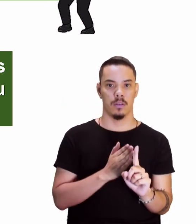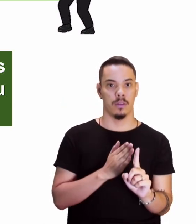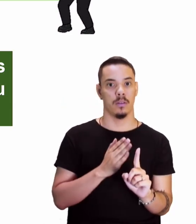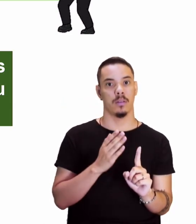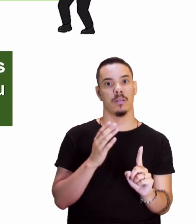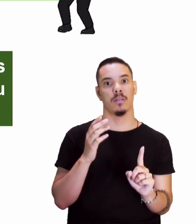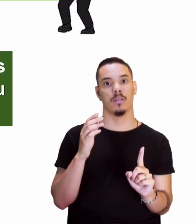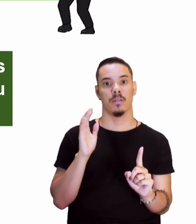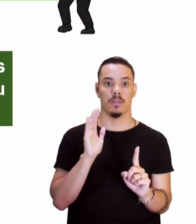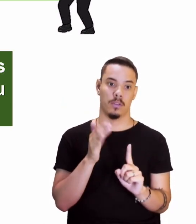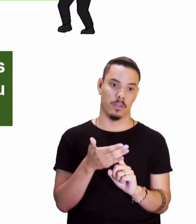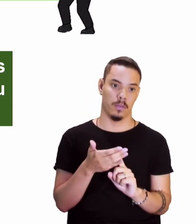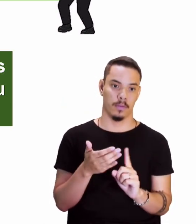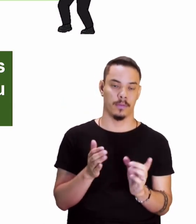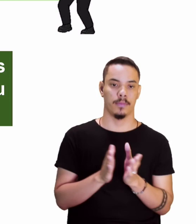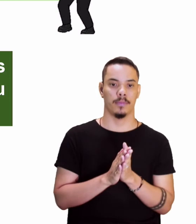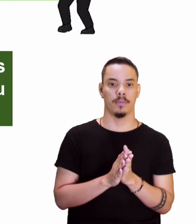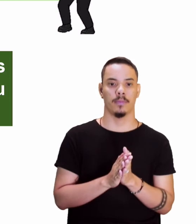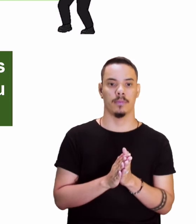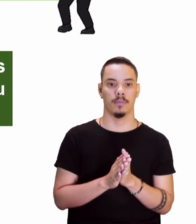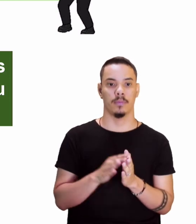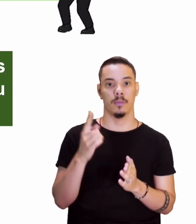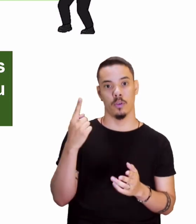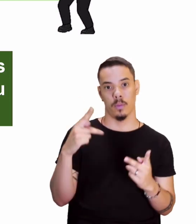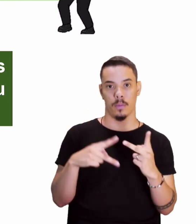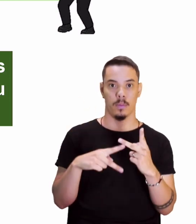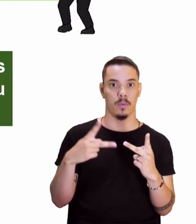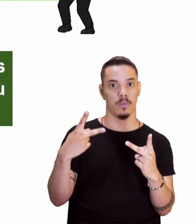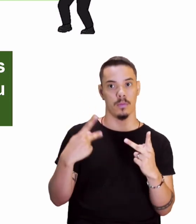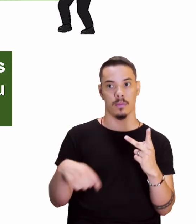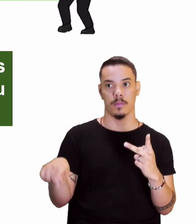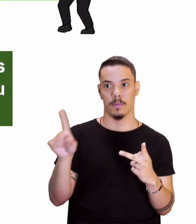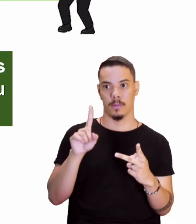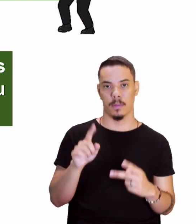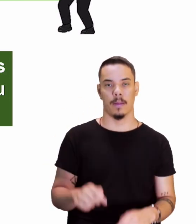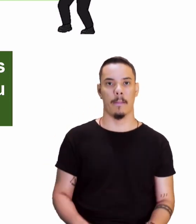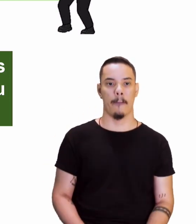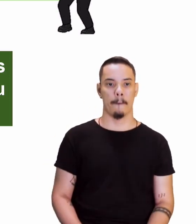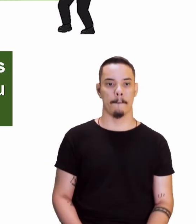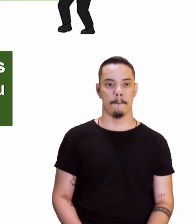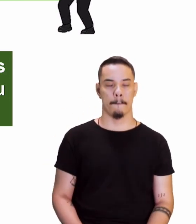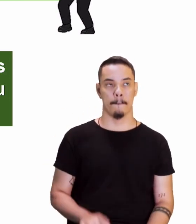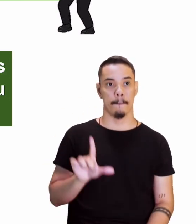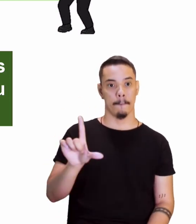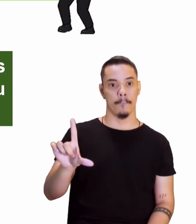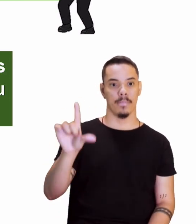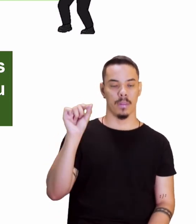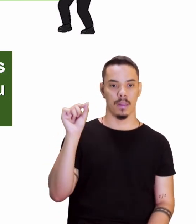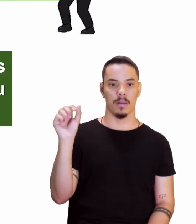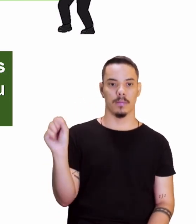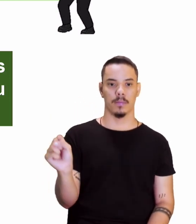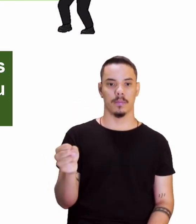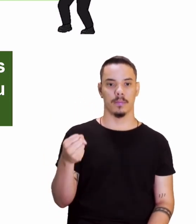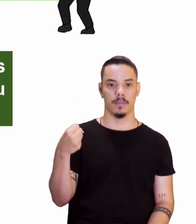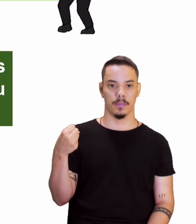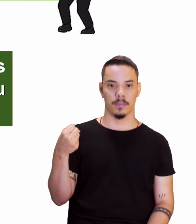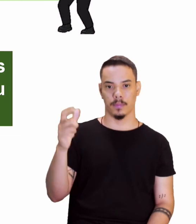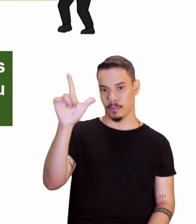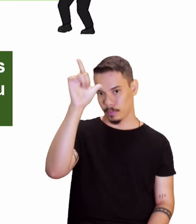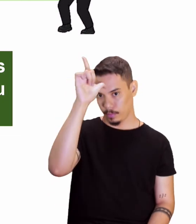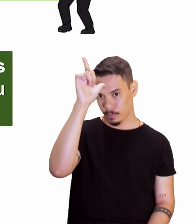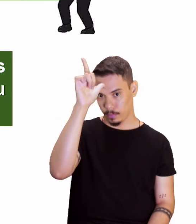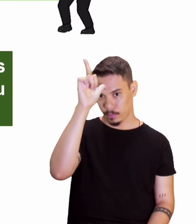indireto, vai exigir dois complementos, um sem preposição e outro com preposição. Prefiro cerveja